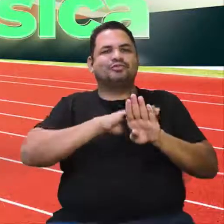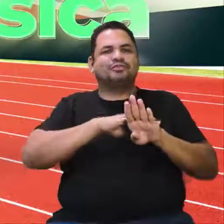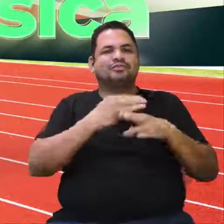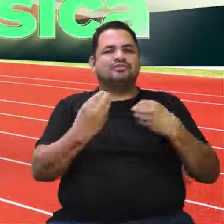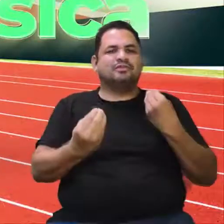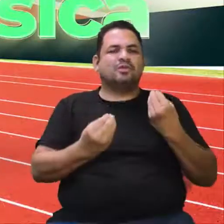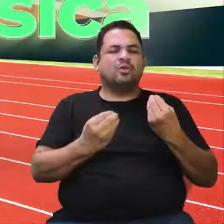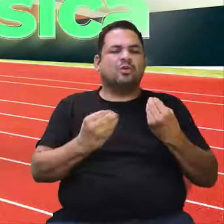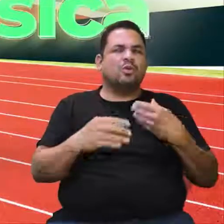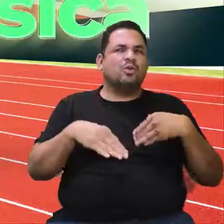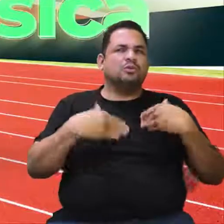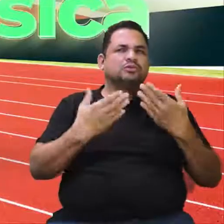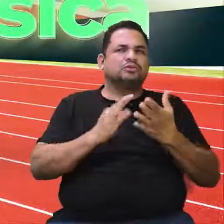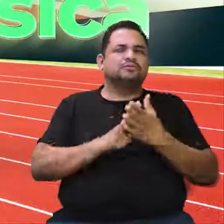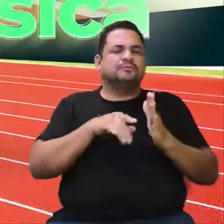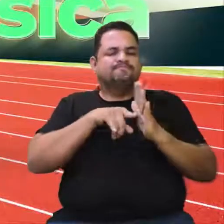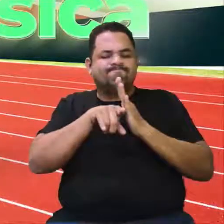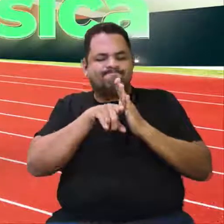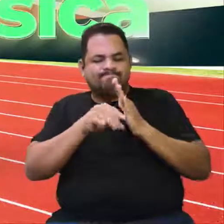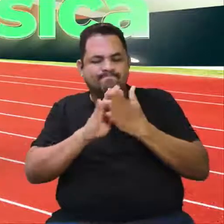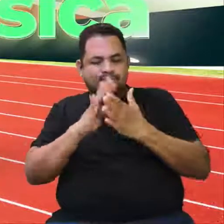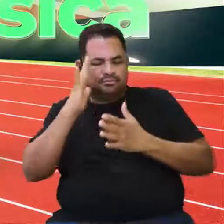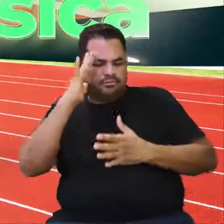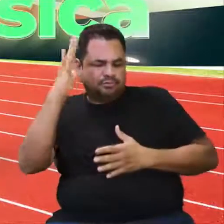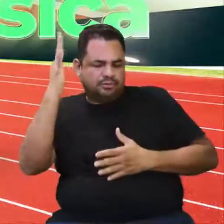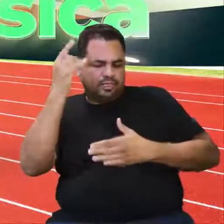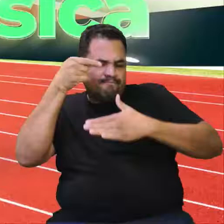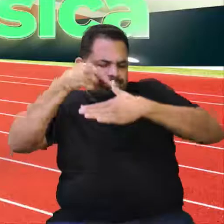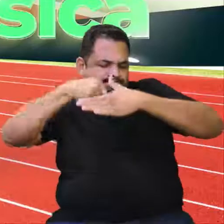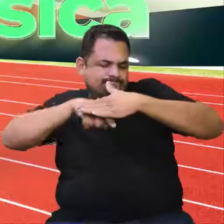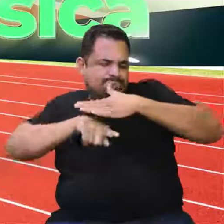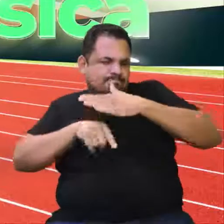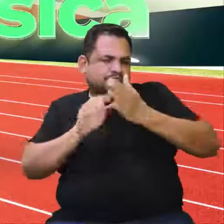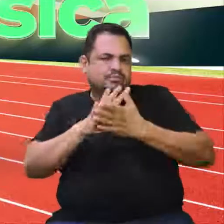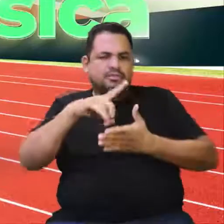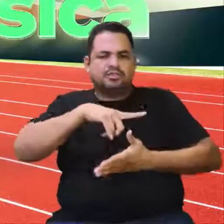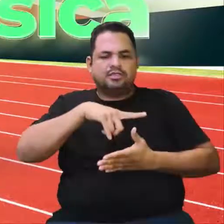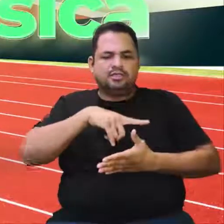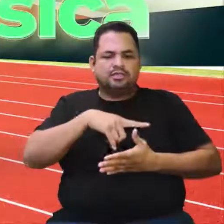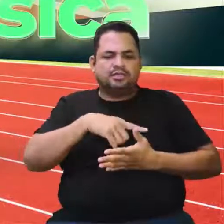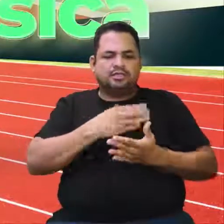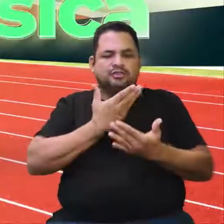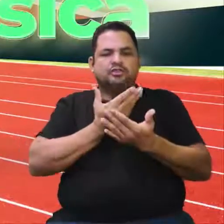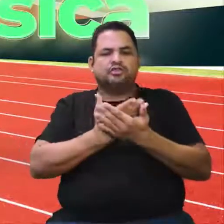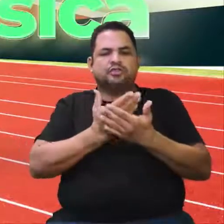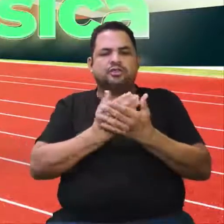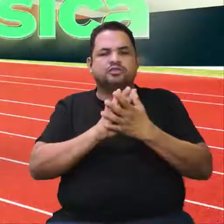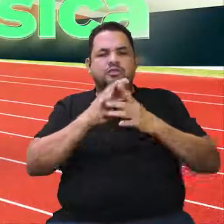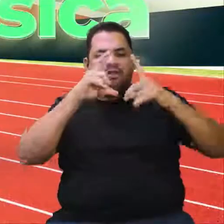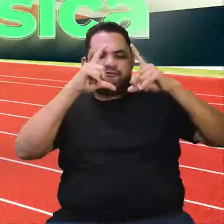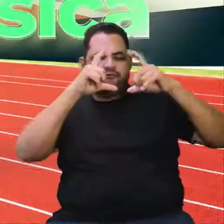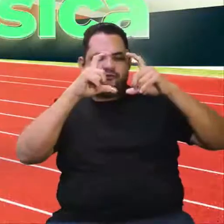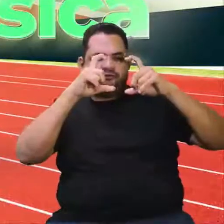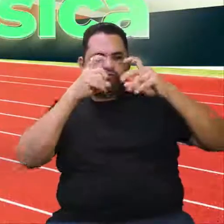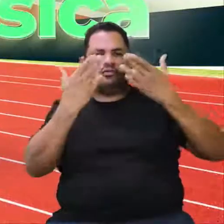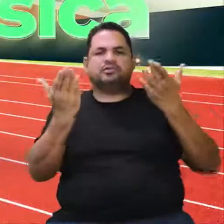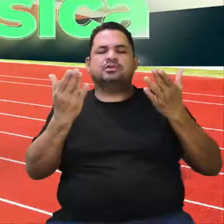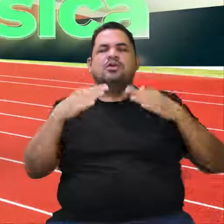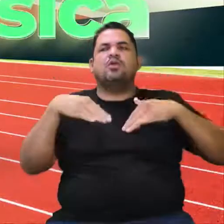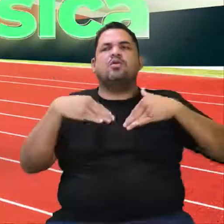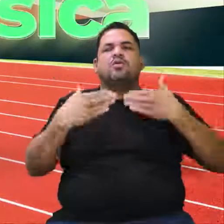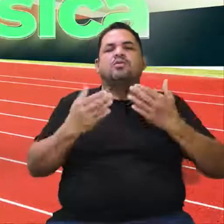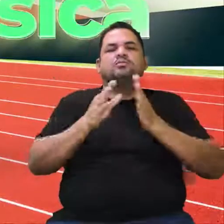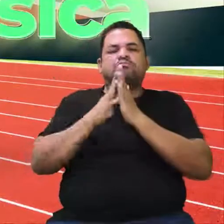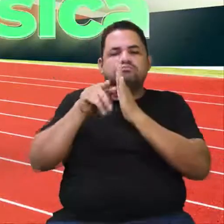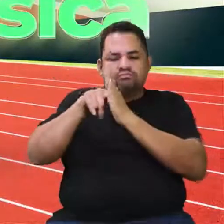vai analisar as teorias, e aí trazendo uma questão mais aprofundada, eu tenho estudado sobre fotografia, então quando a gente